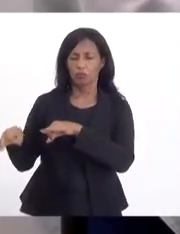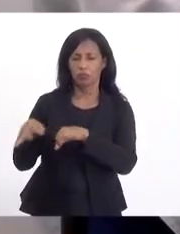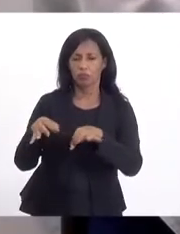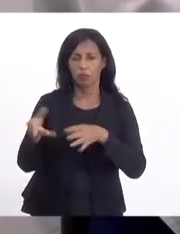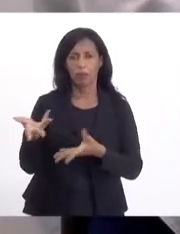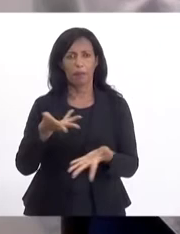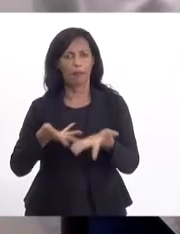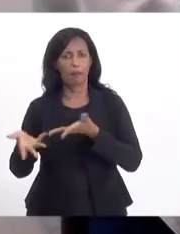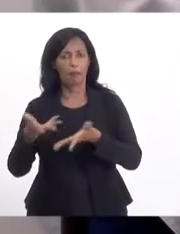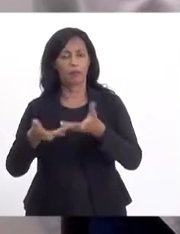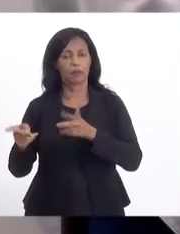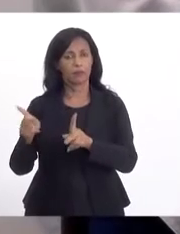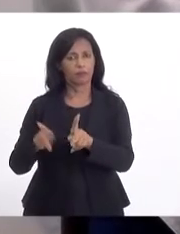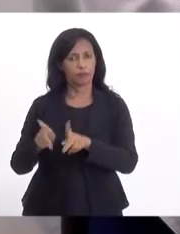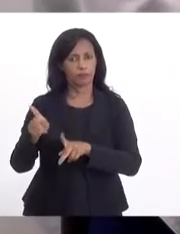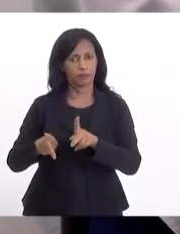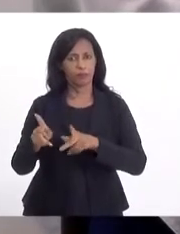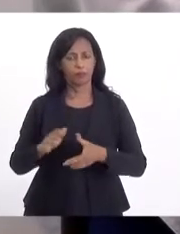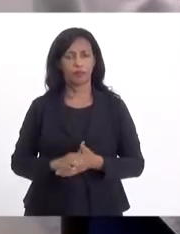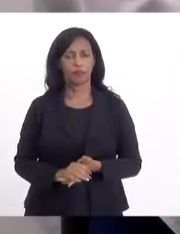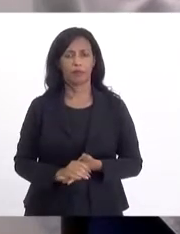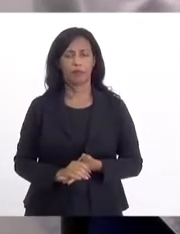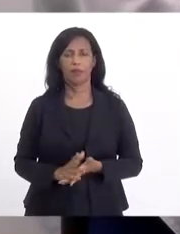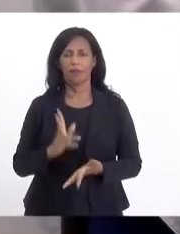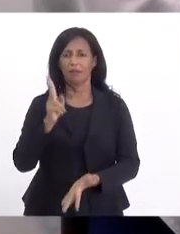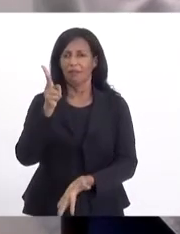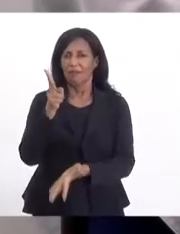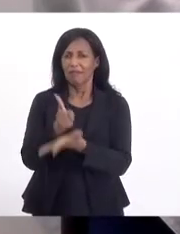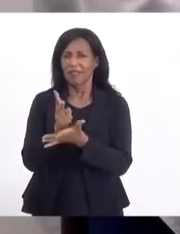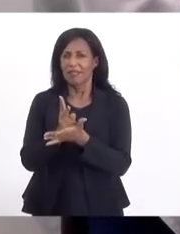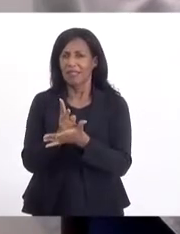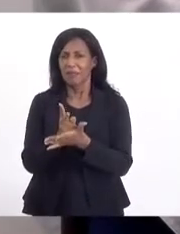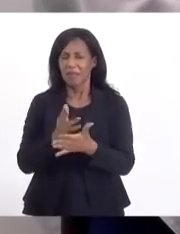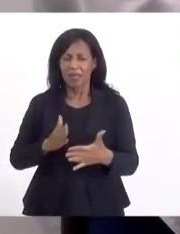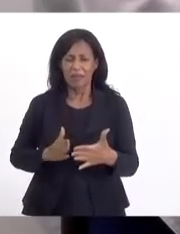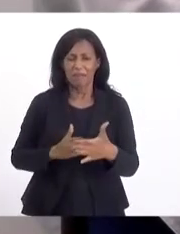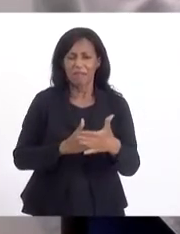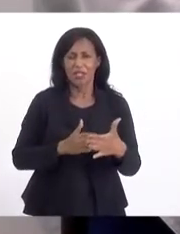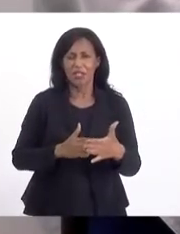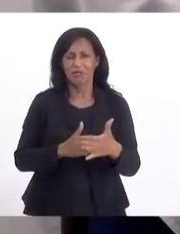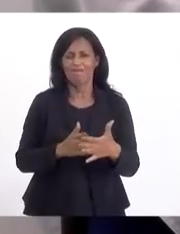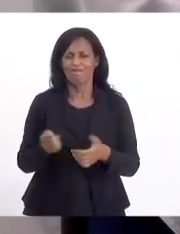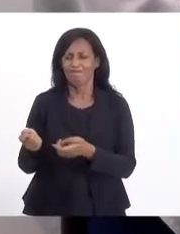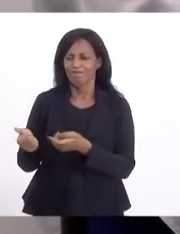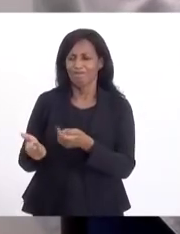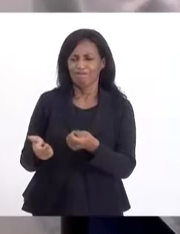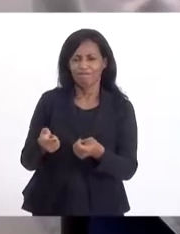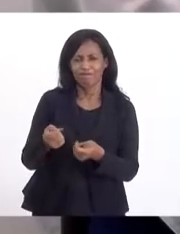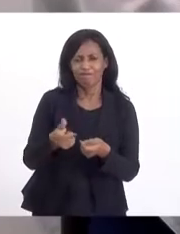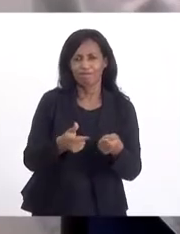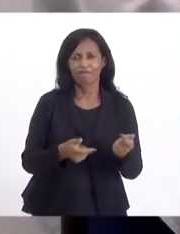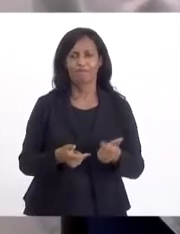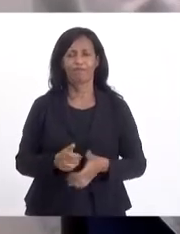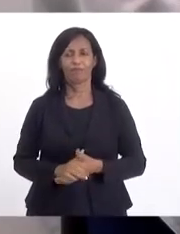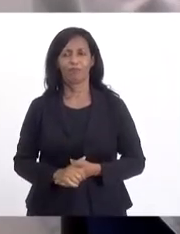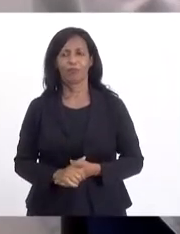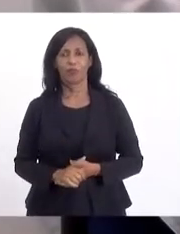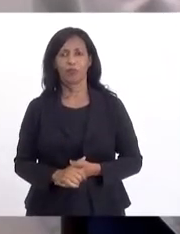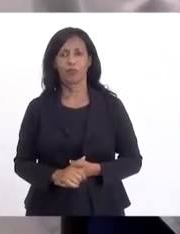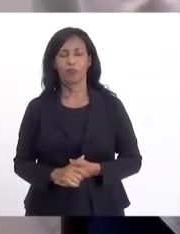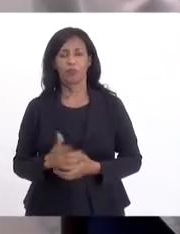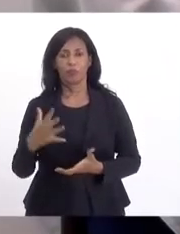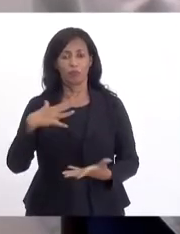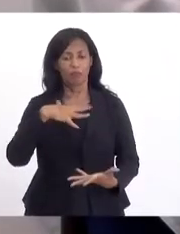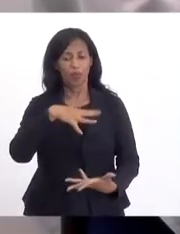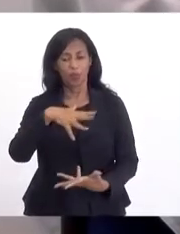a participação popular. Mas ela está sempre muito limitada pelo mundo